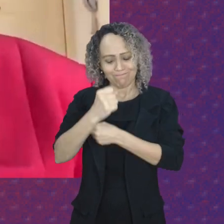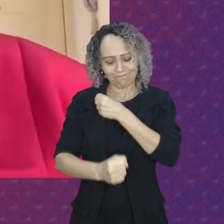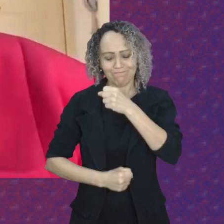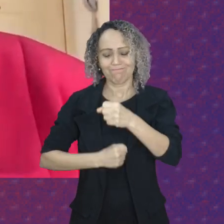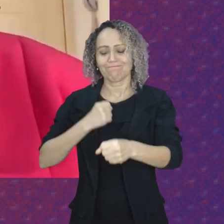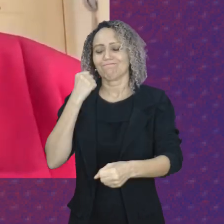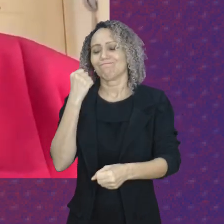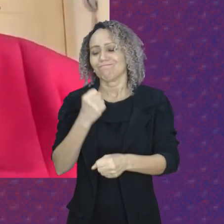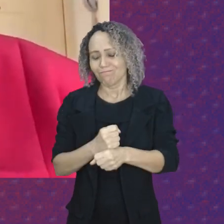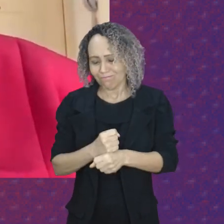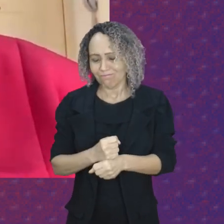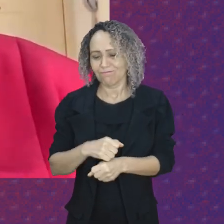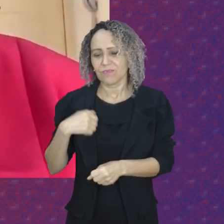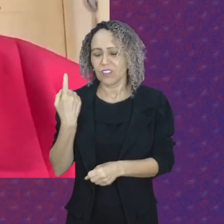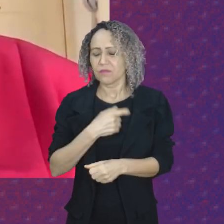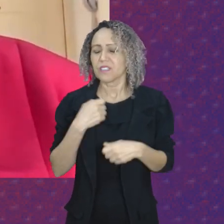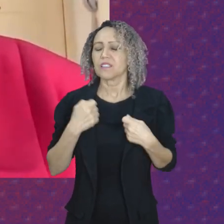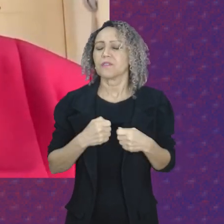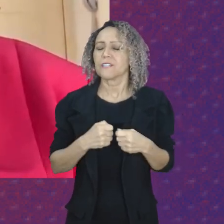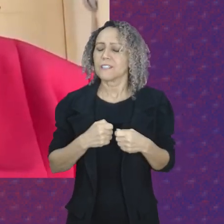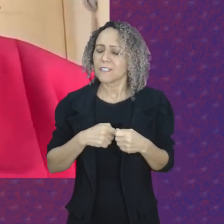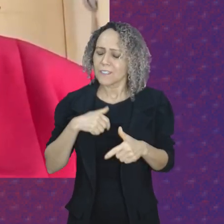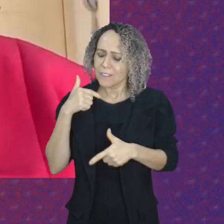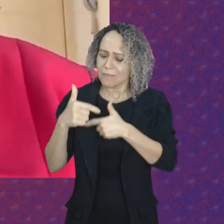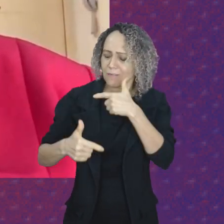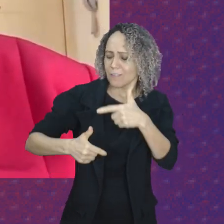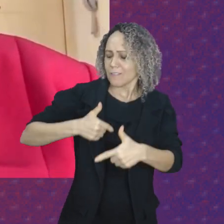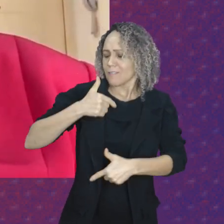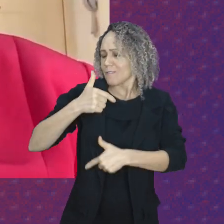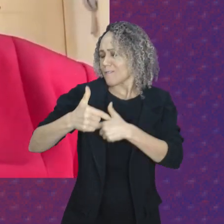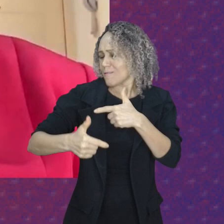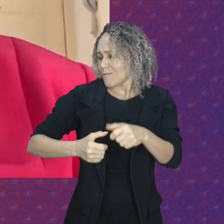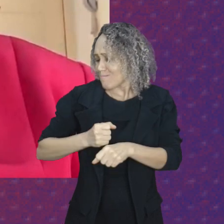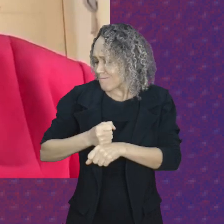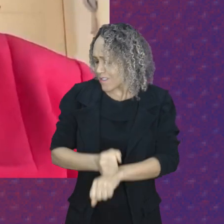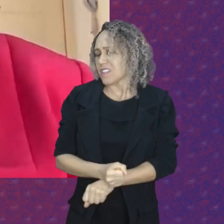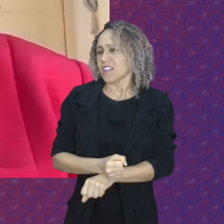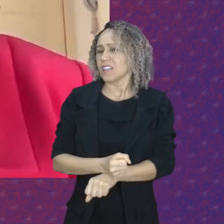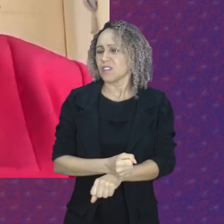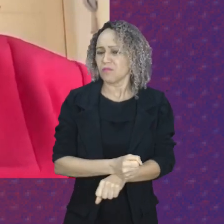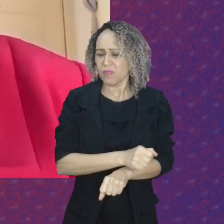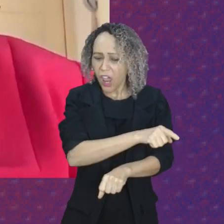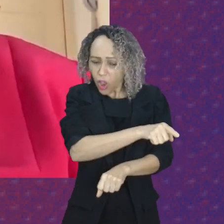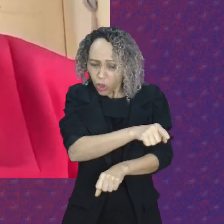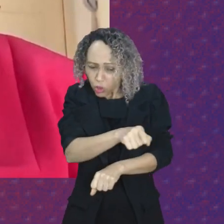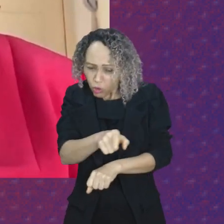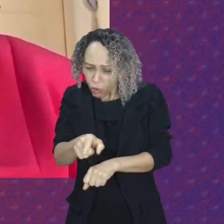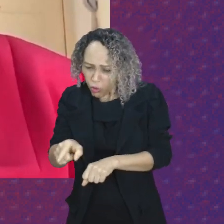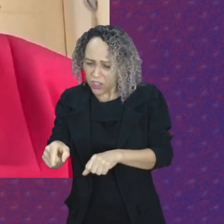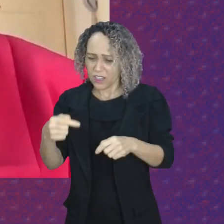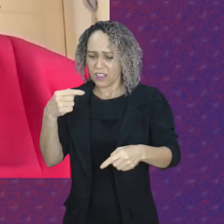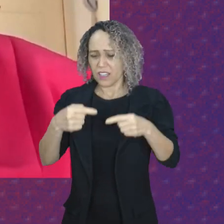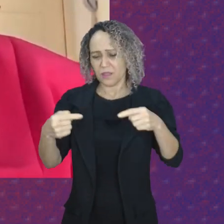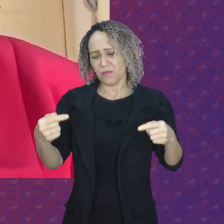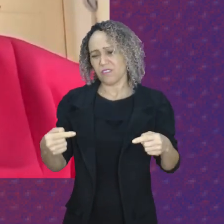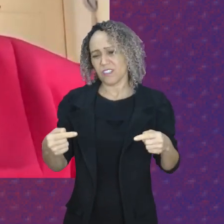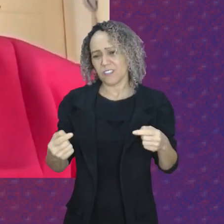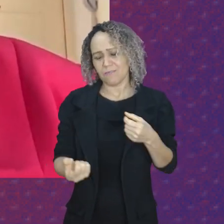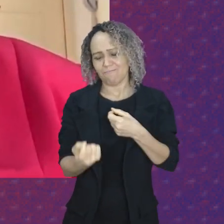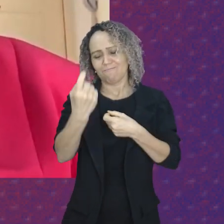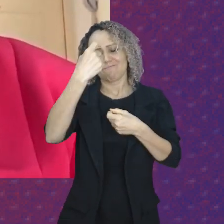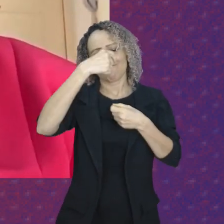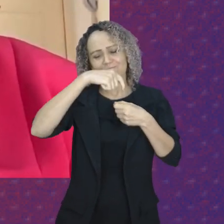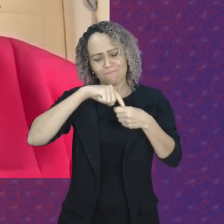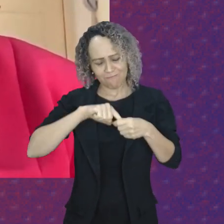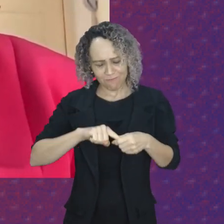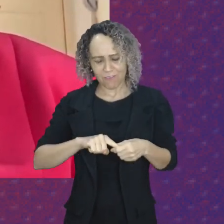responsabilidade para retomar, reconstruir e avançar. E é muito importante para a gente poder